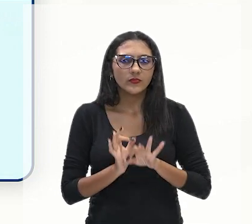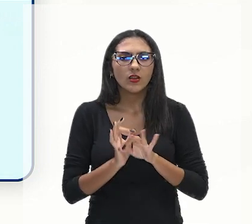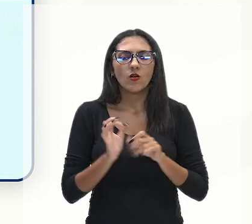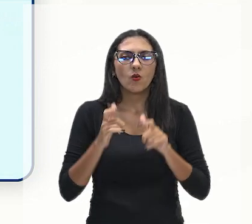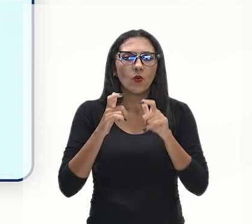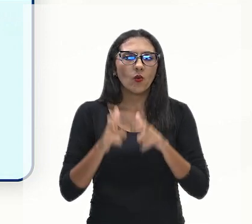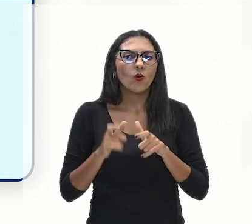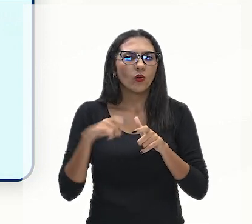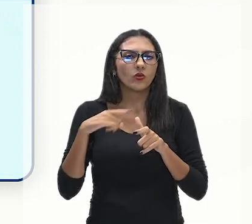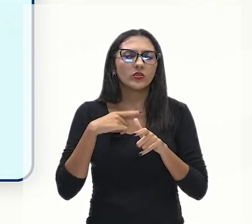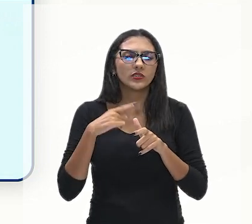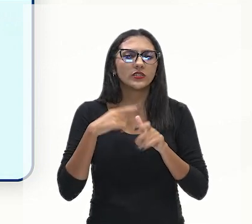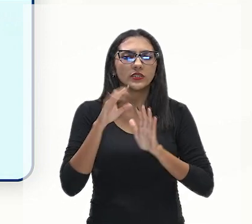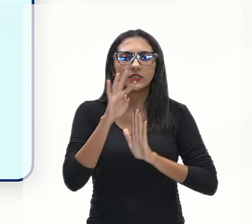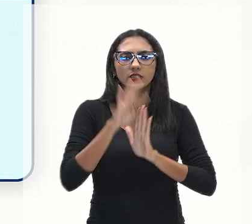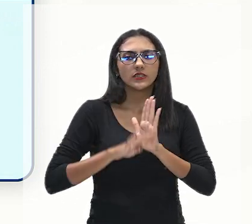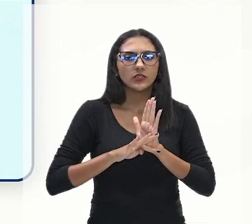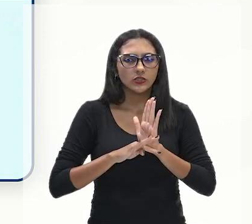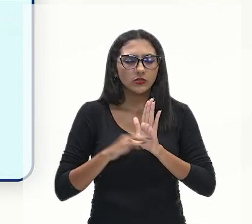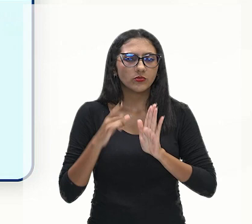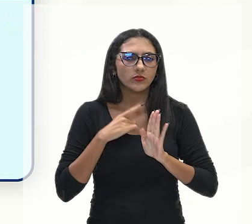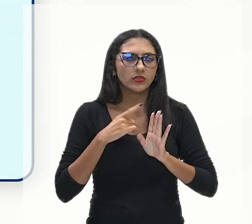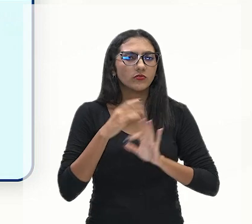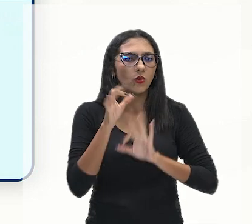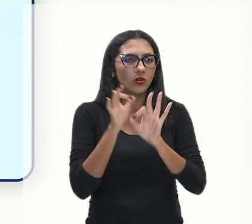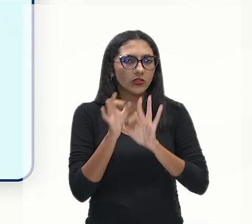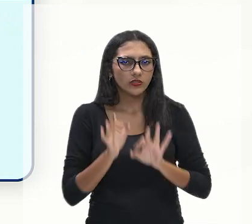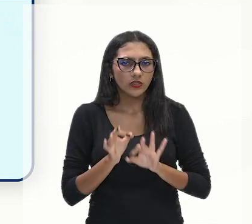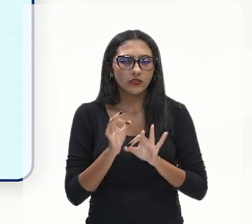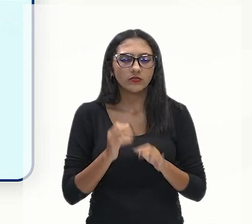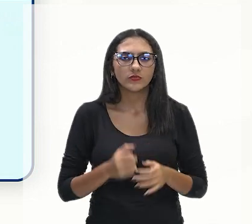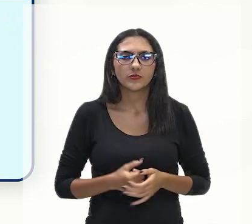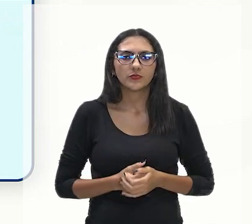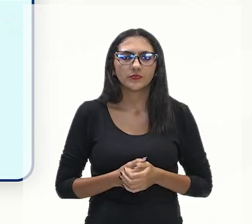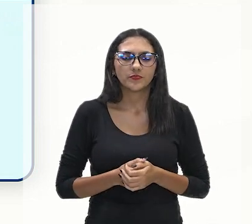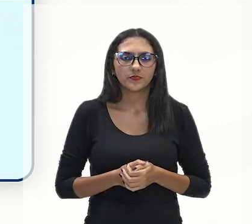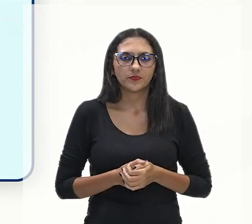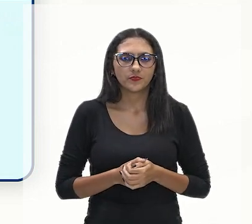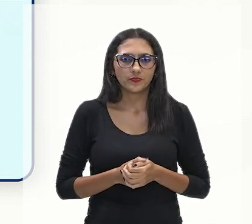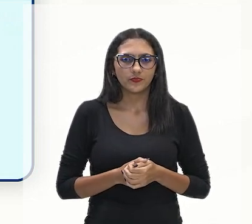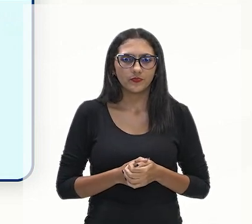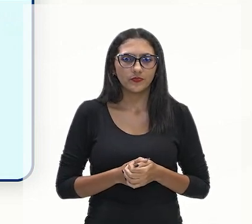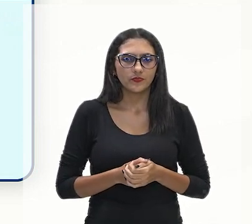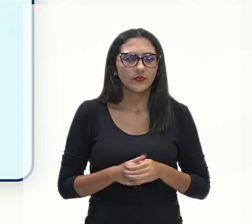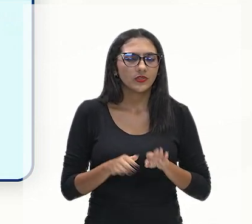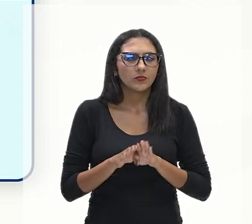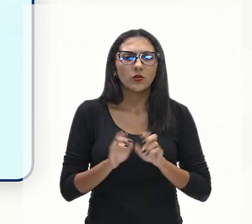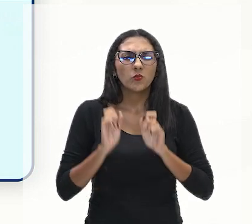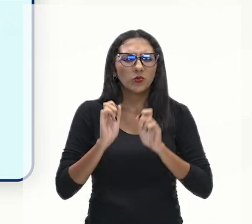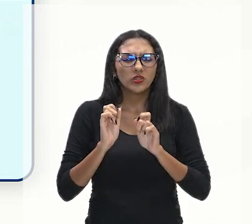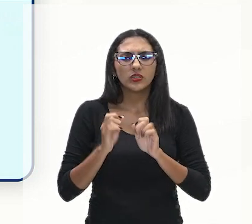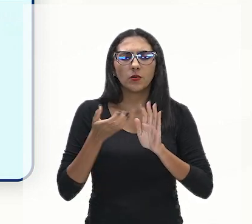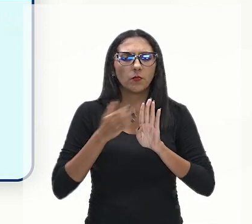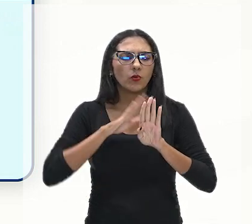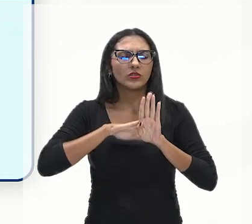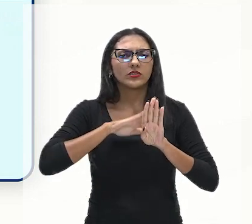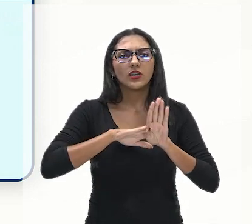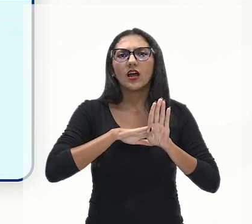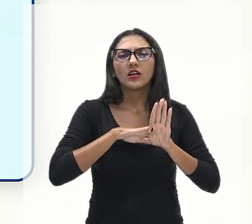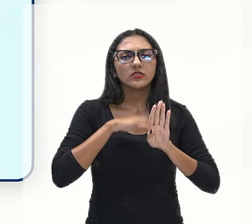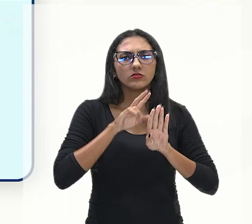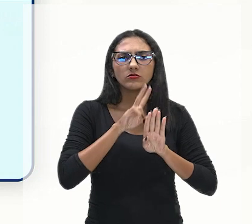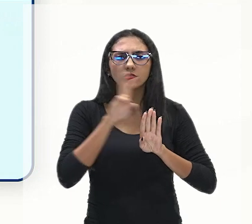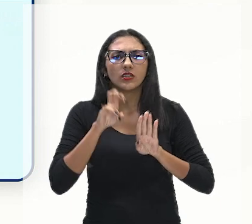foi escrito, qual o que está por trás do texto, qual é a época que